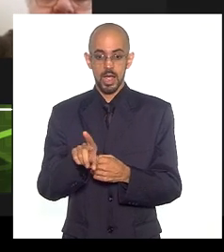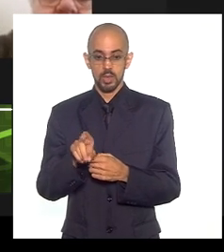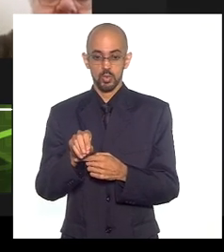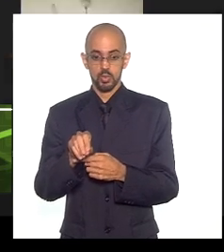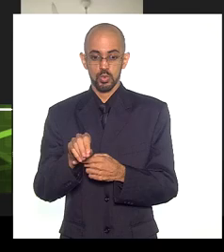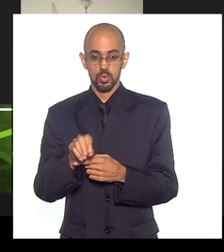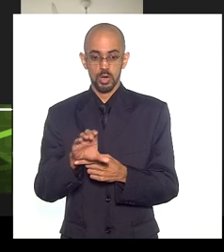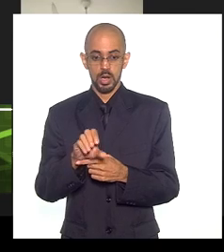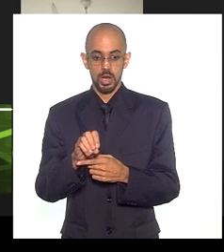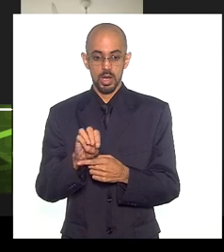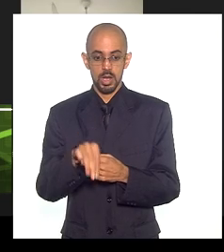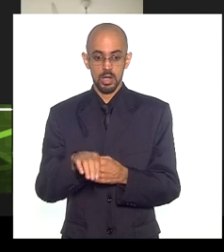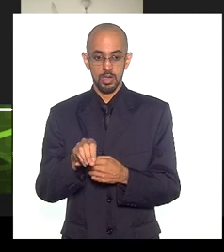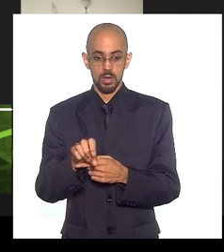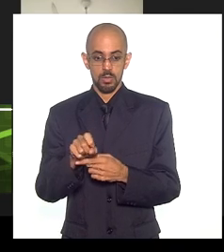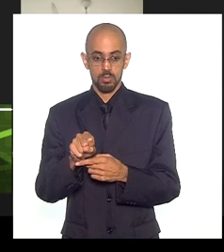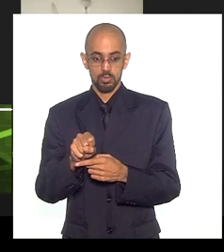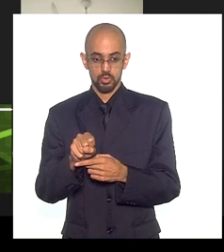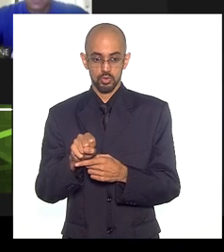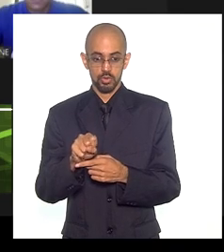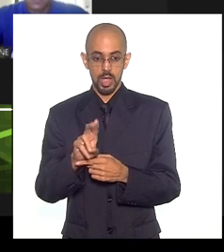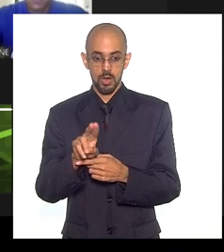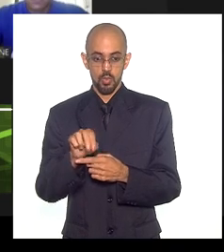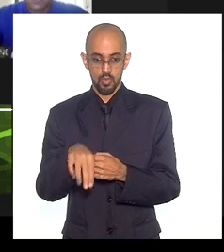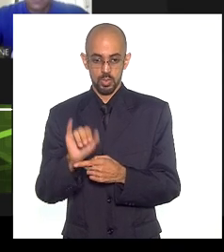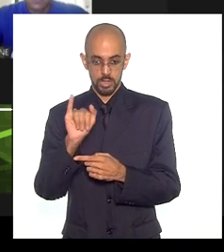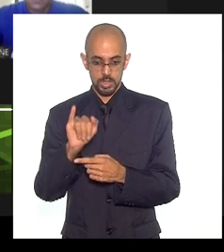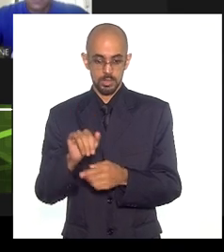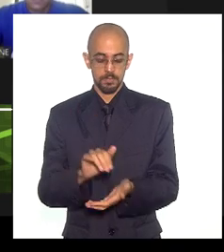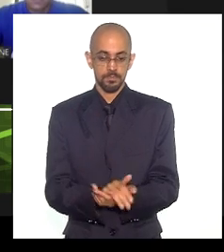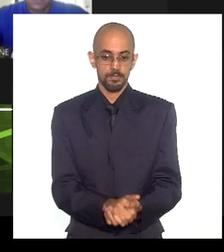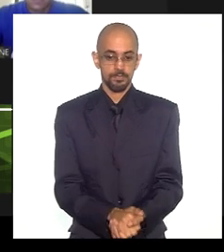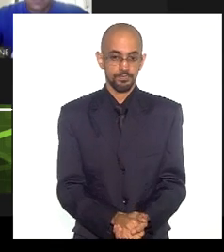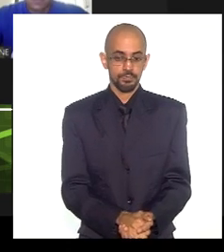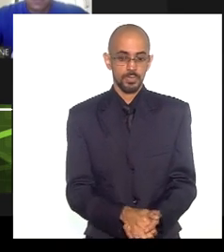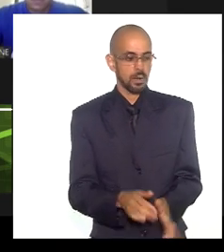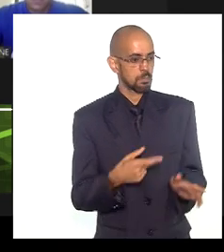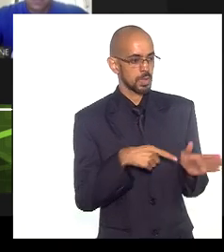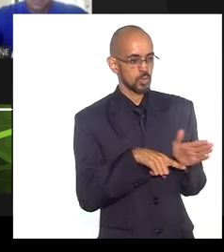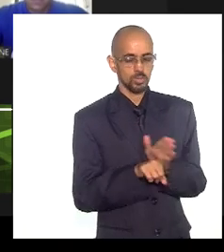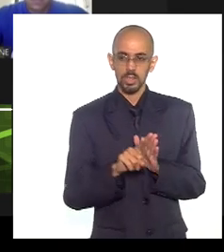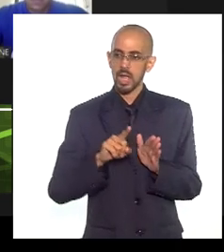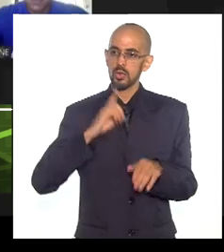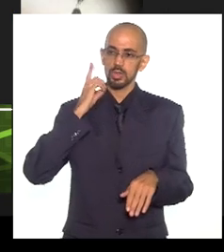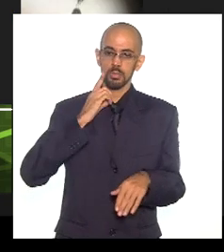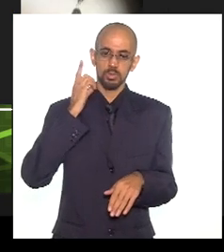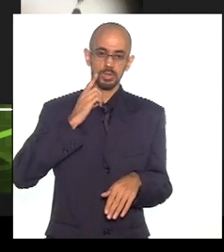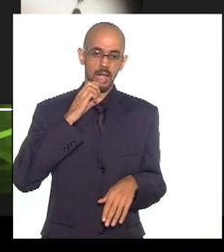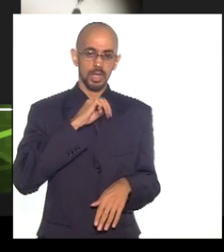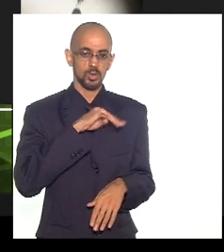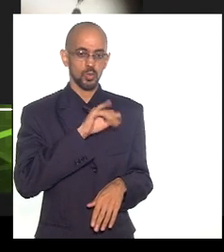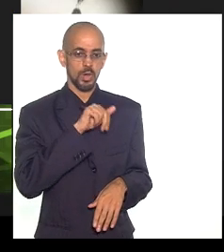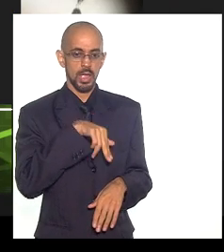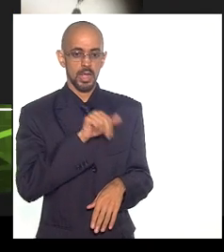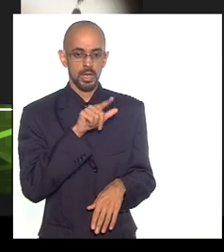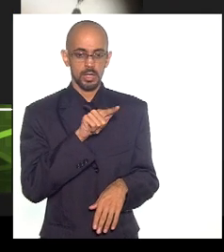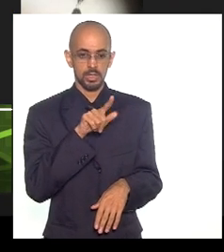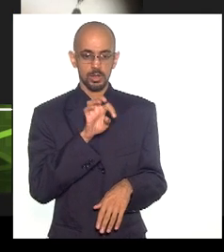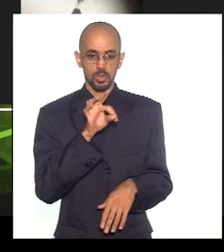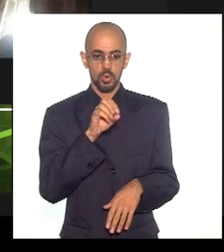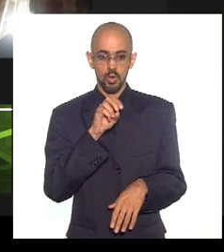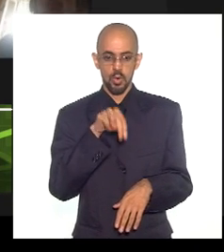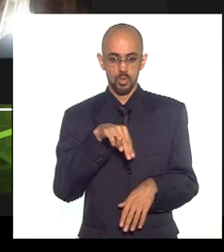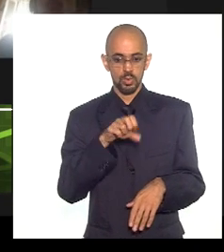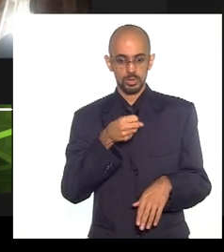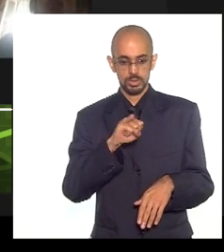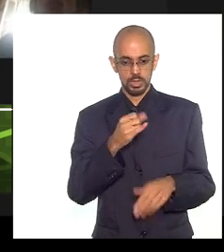representando a UNE. E pergunto ao deputado Wellington José se quer fazer uma saudação inicial agora, neste momento da audiência. O